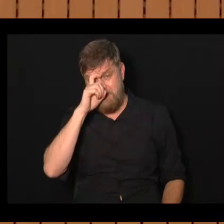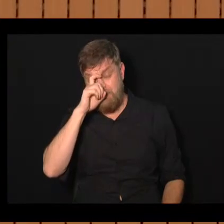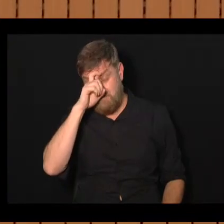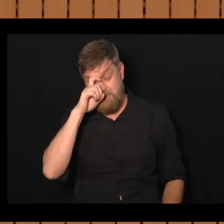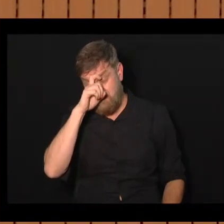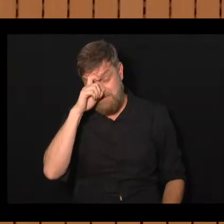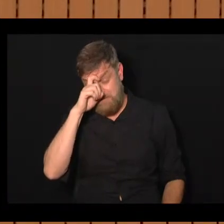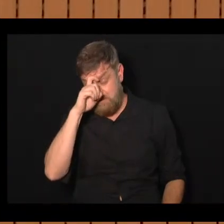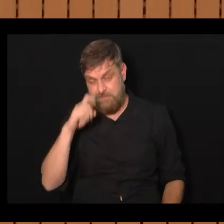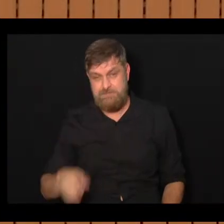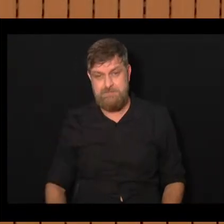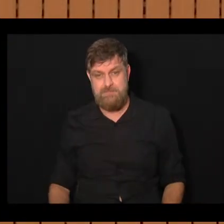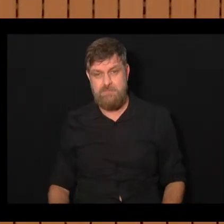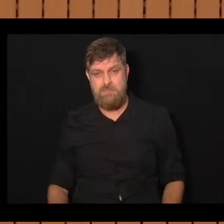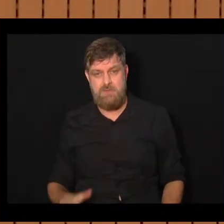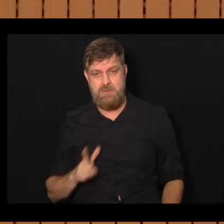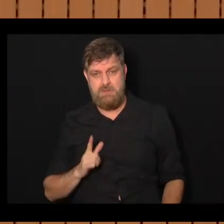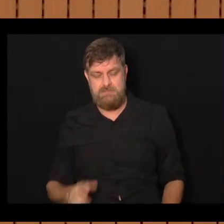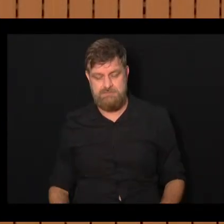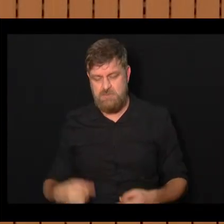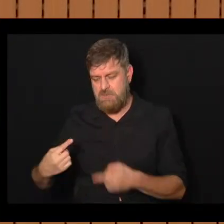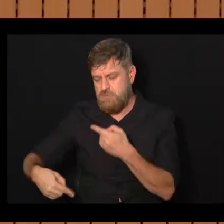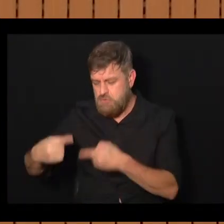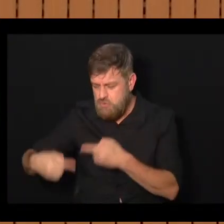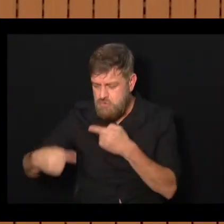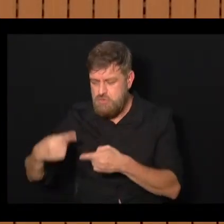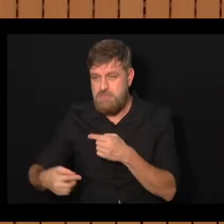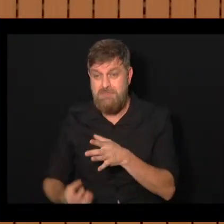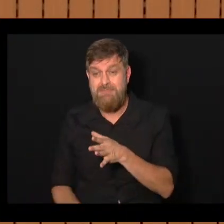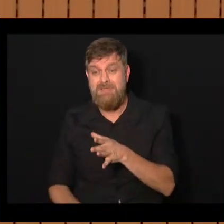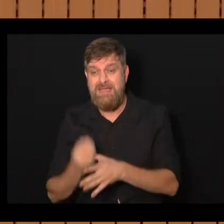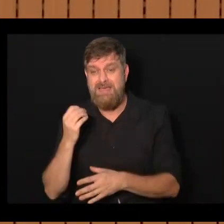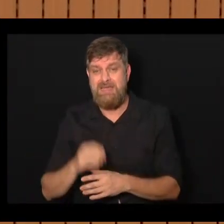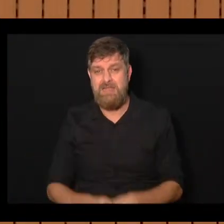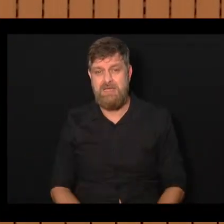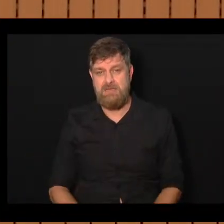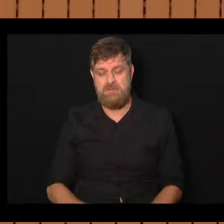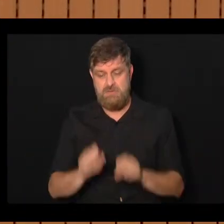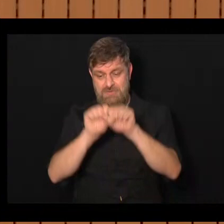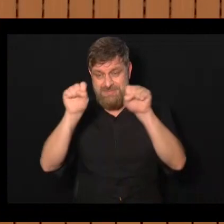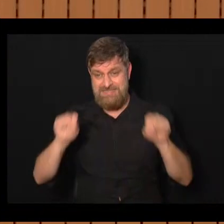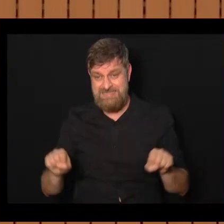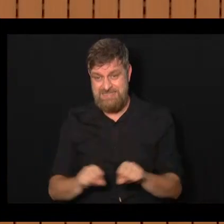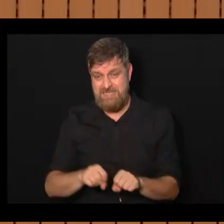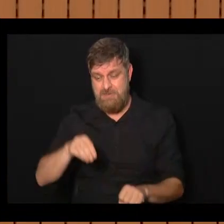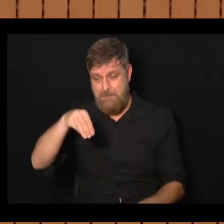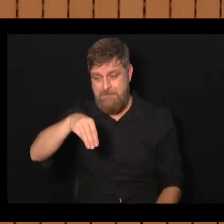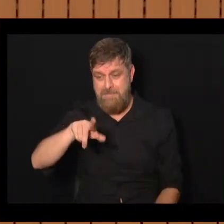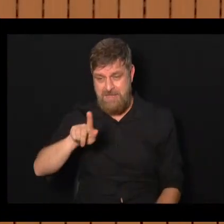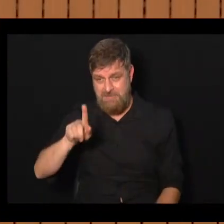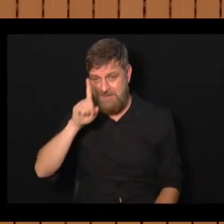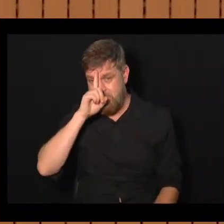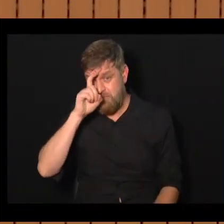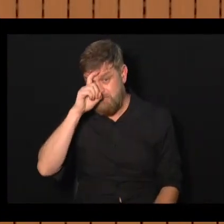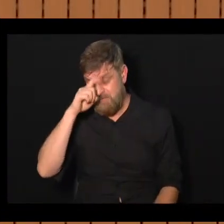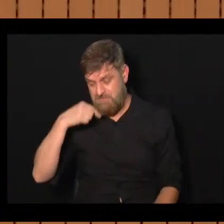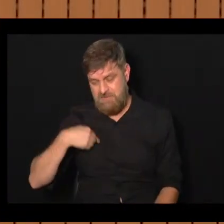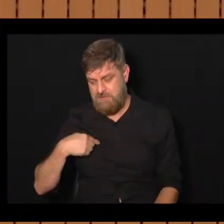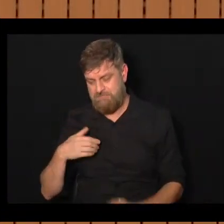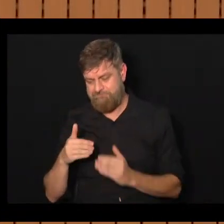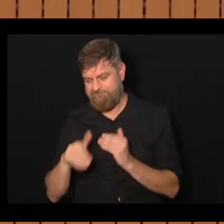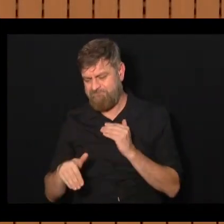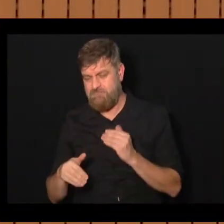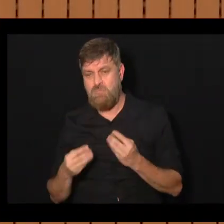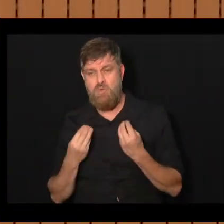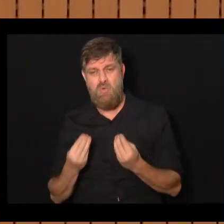Gatti, logo que foi discutida, debatida nesse plenário, eu fui contrário, porque se não estão